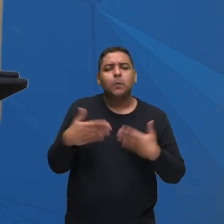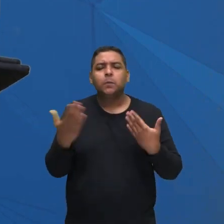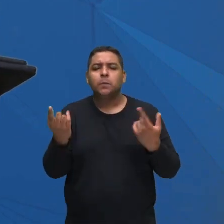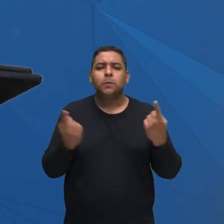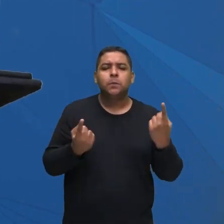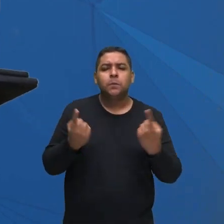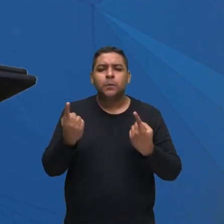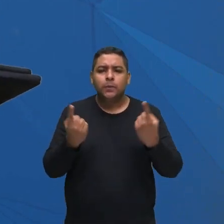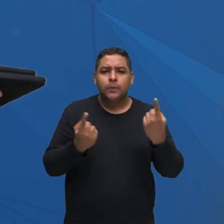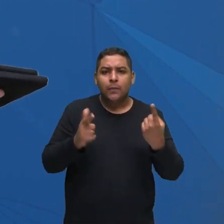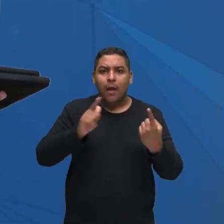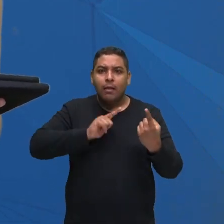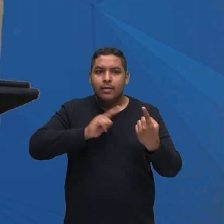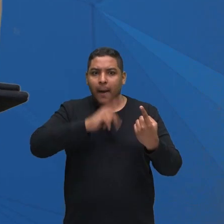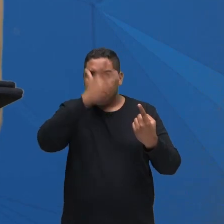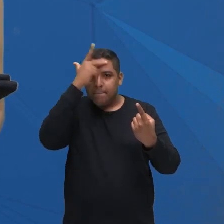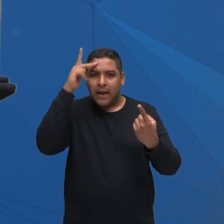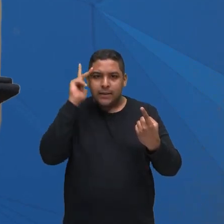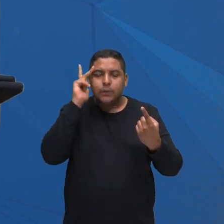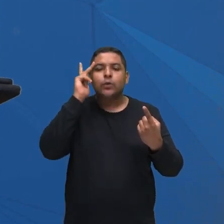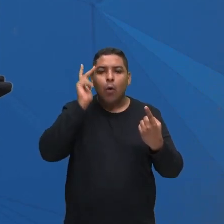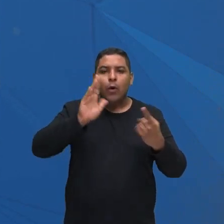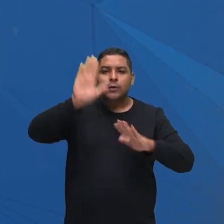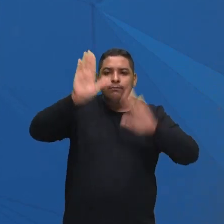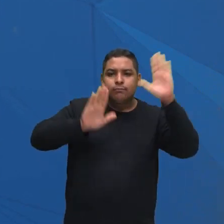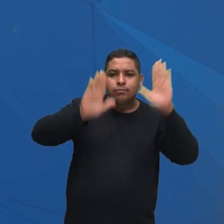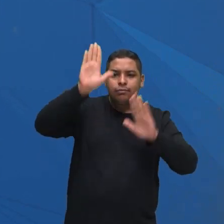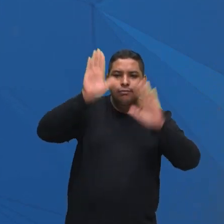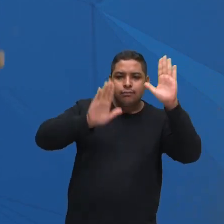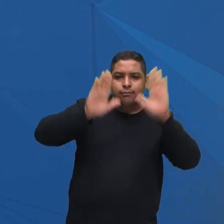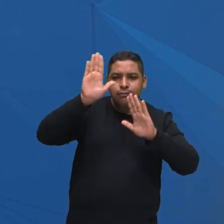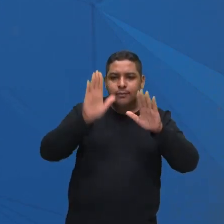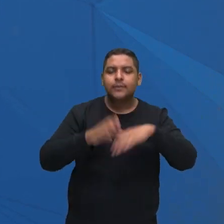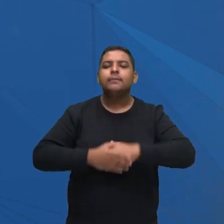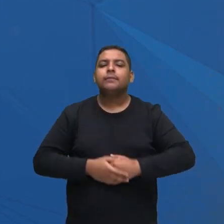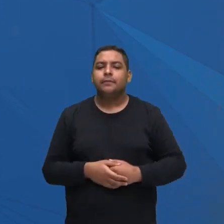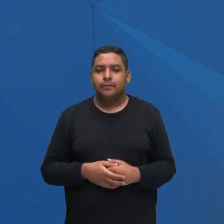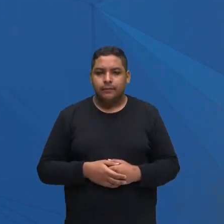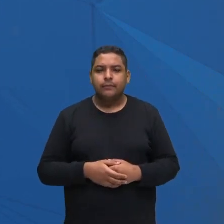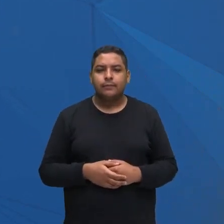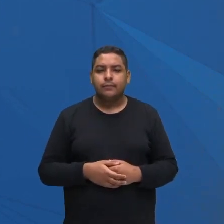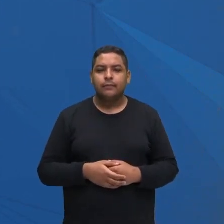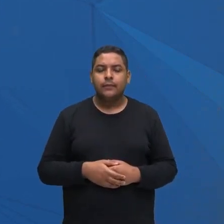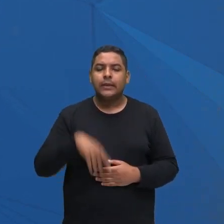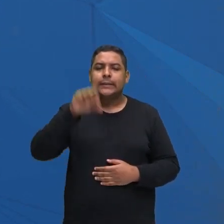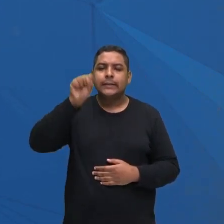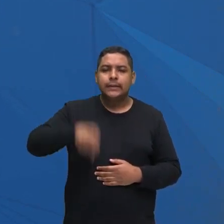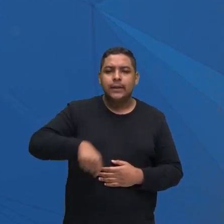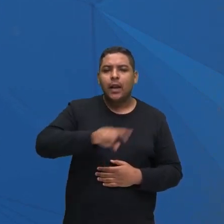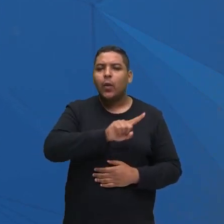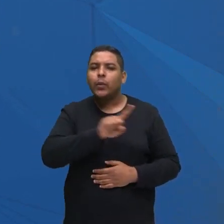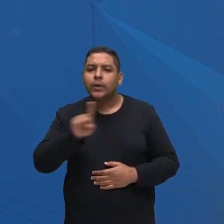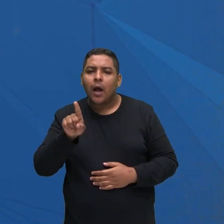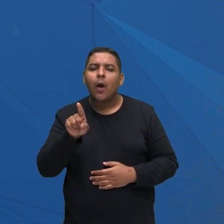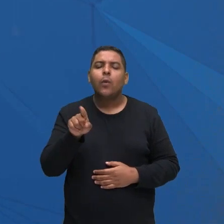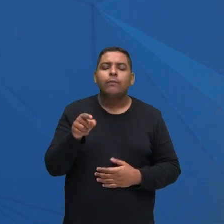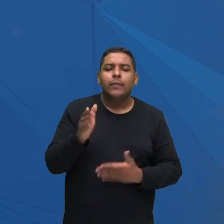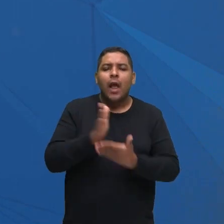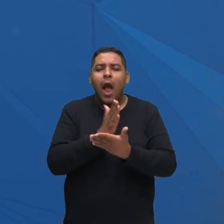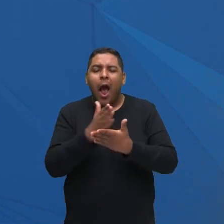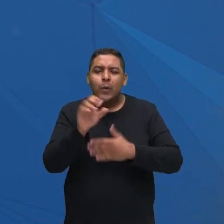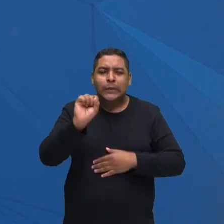ter gente ali votando, participando? Eu contei aí rapidinho, só alguns segundinhos para